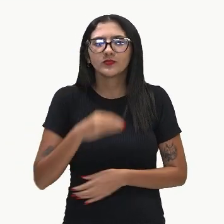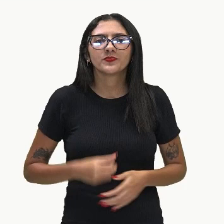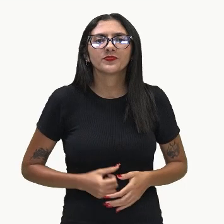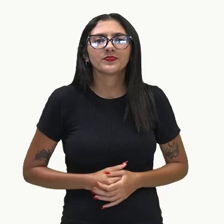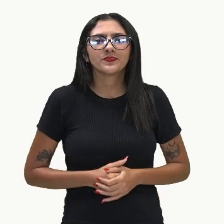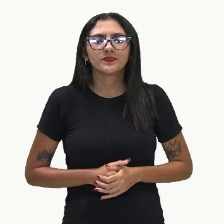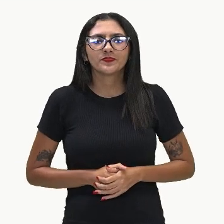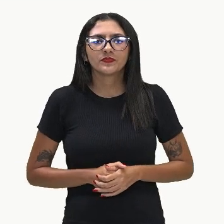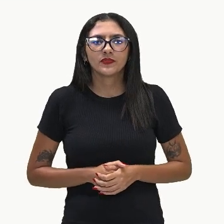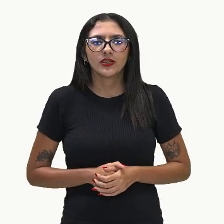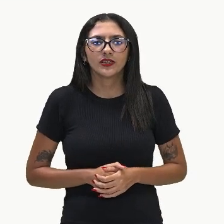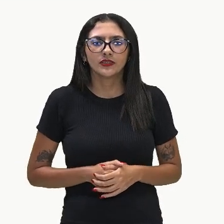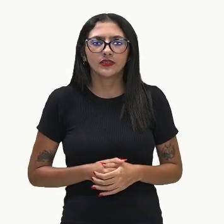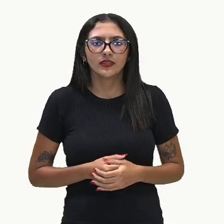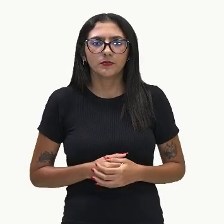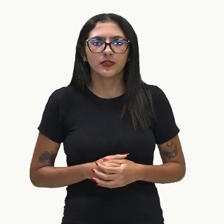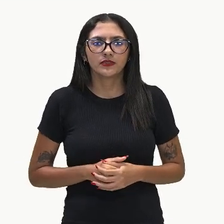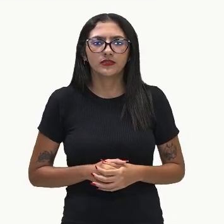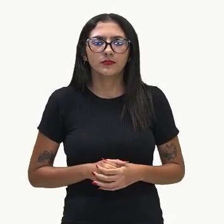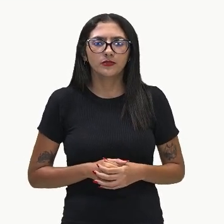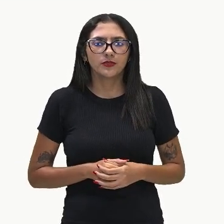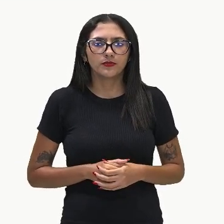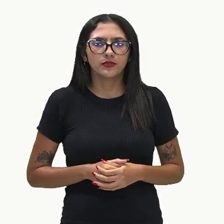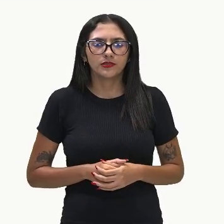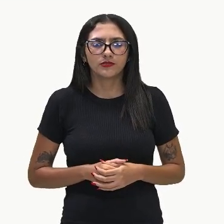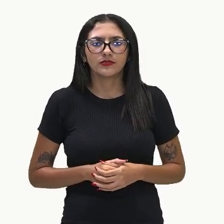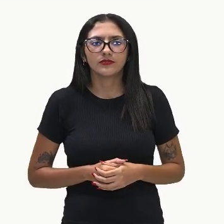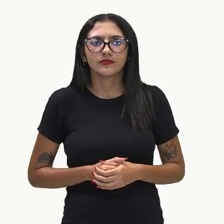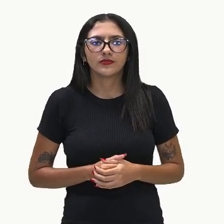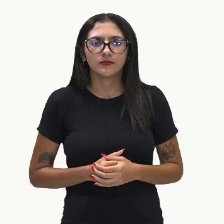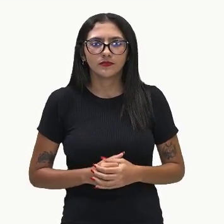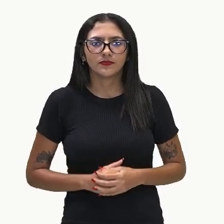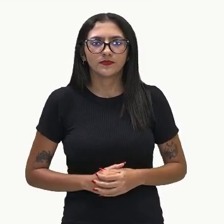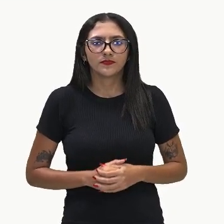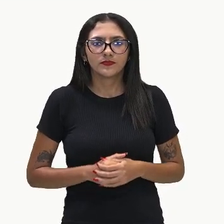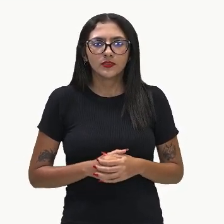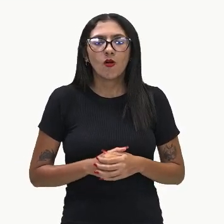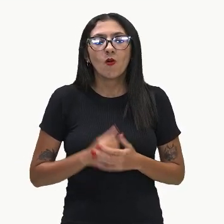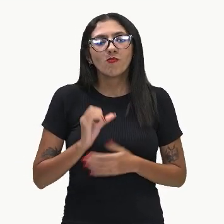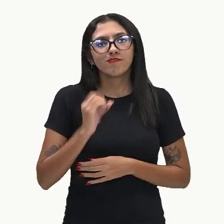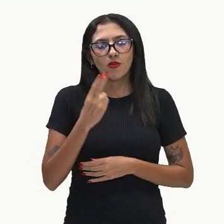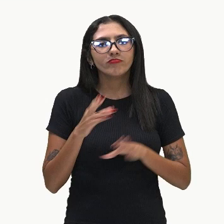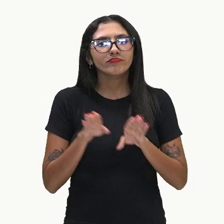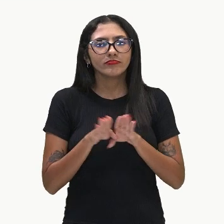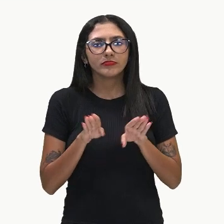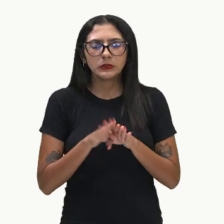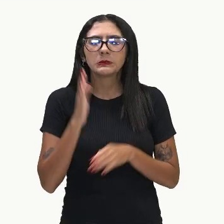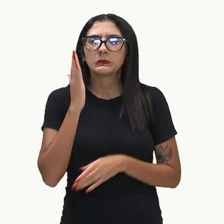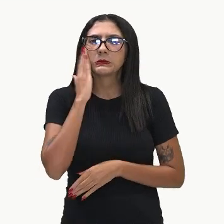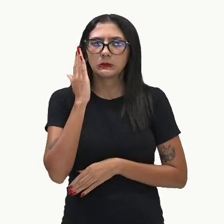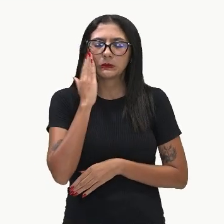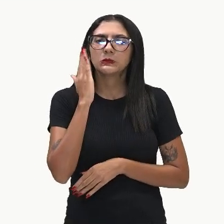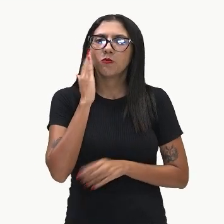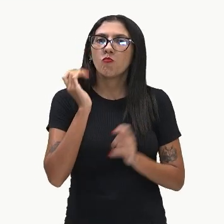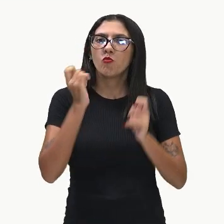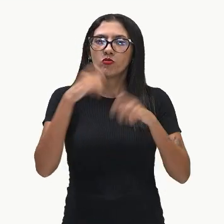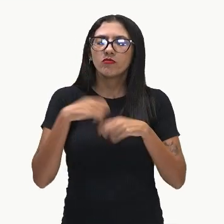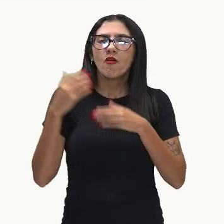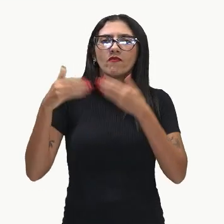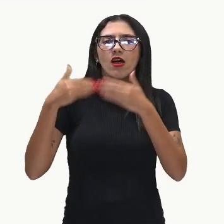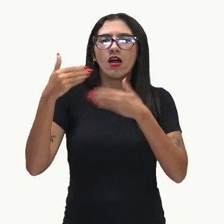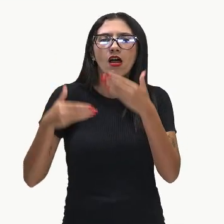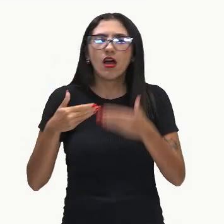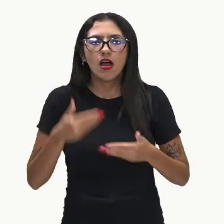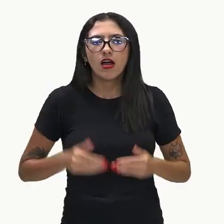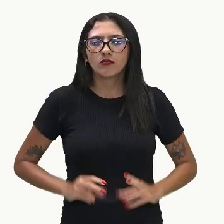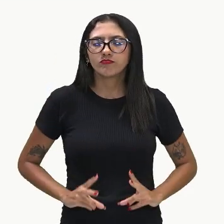bom? E aí, utilizando isso aí, você pode, com certeza, desenvolver um câncer.